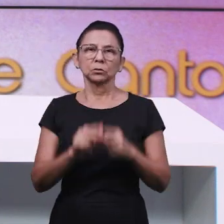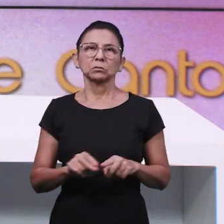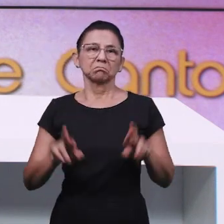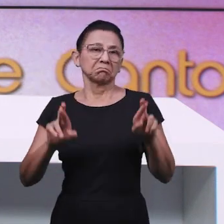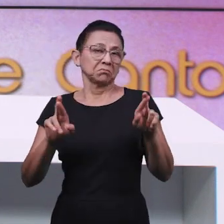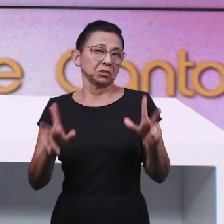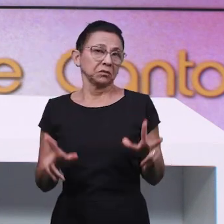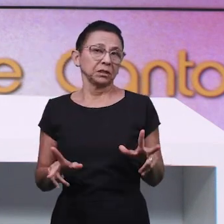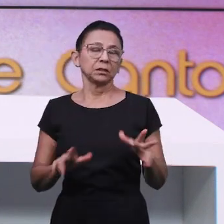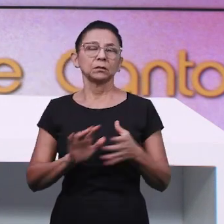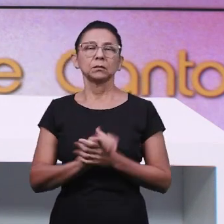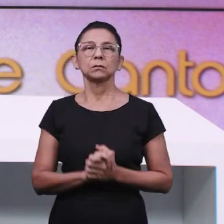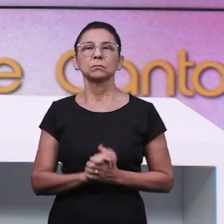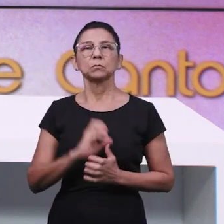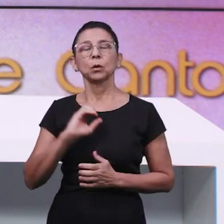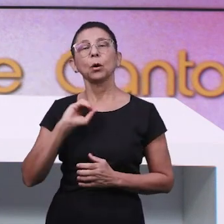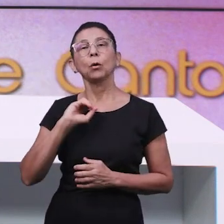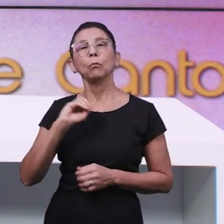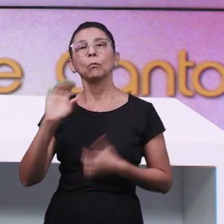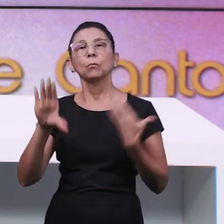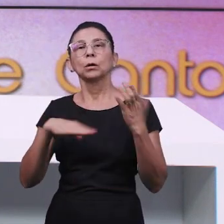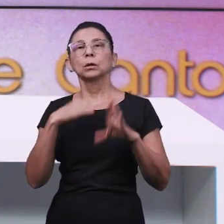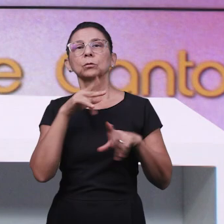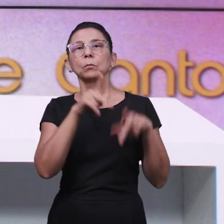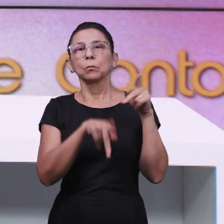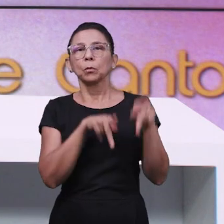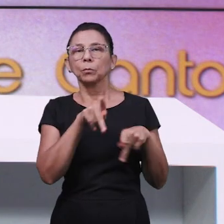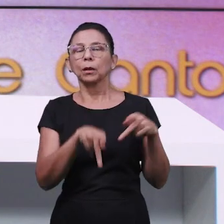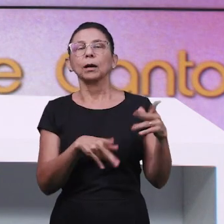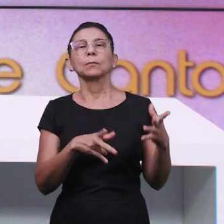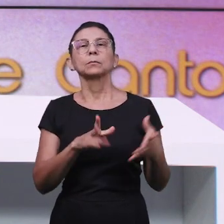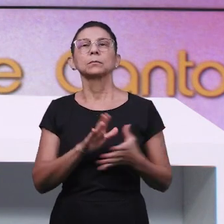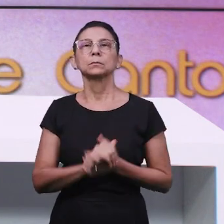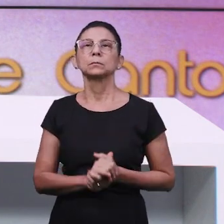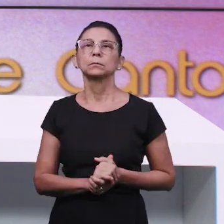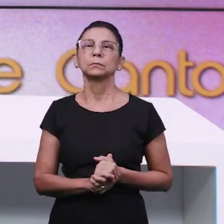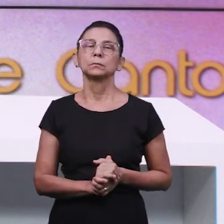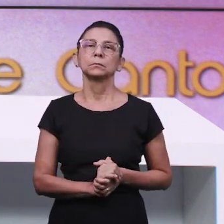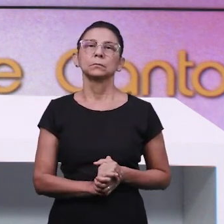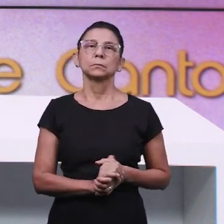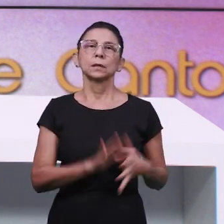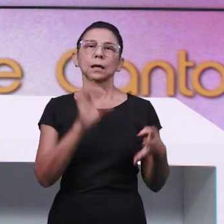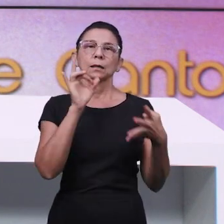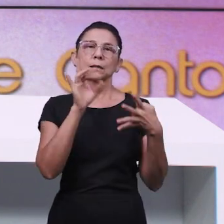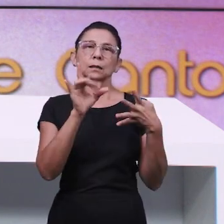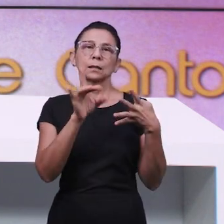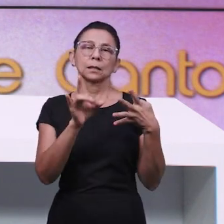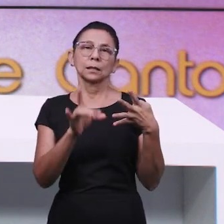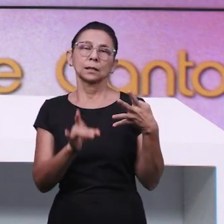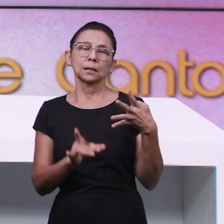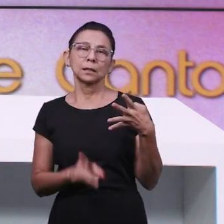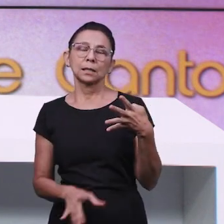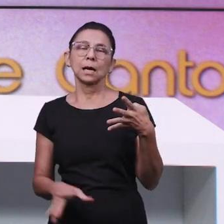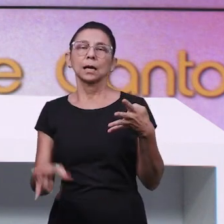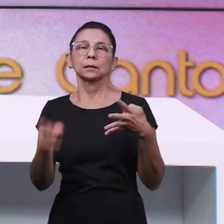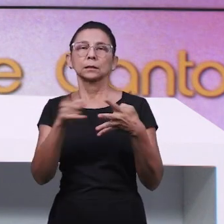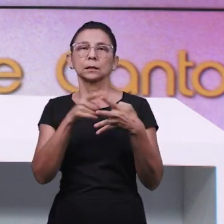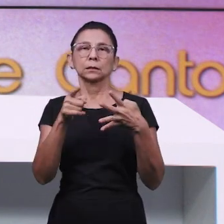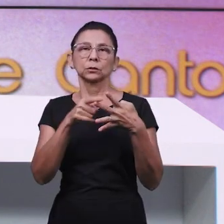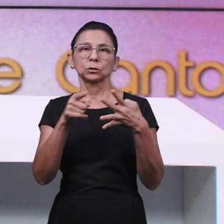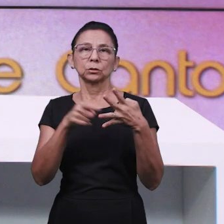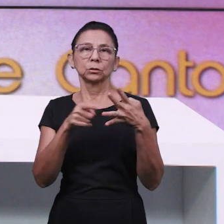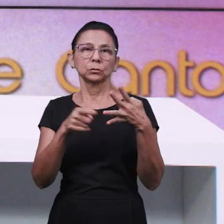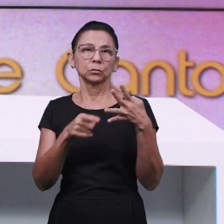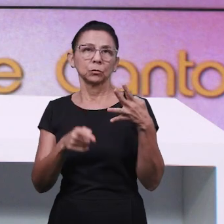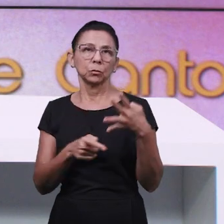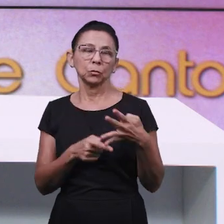diferentes. Um cantor popular também teria ajustes diferentes. Cada estilo musical, cada estilo